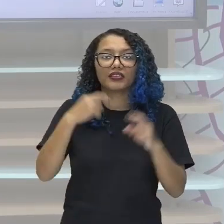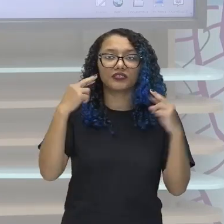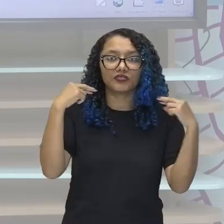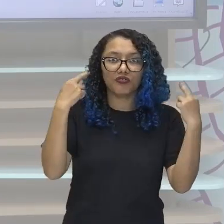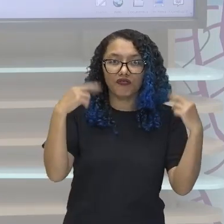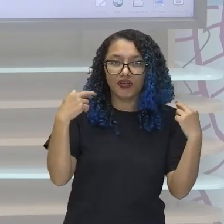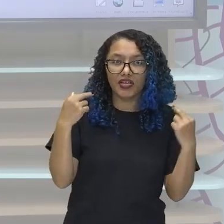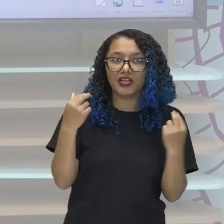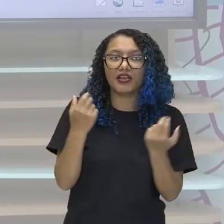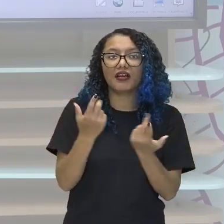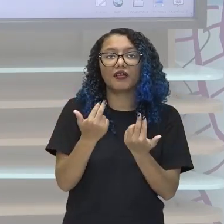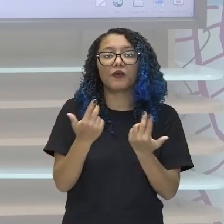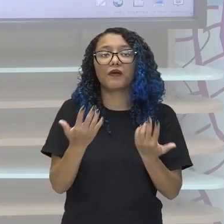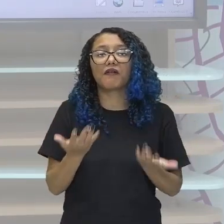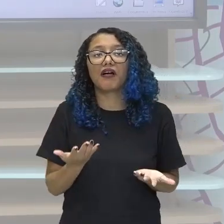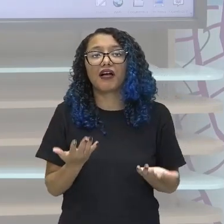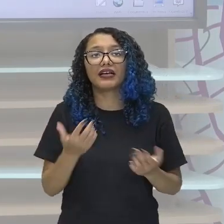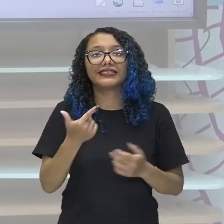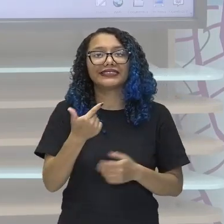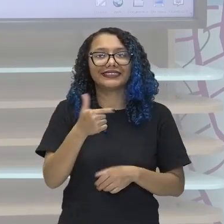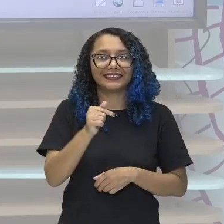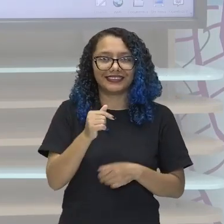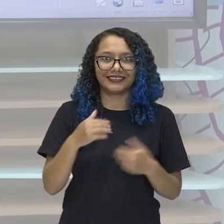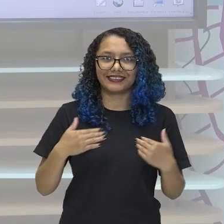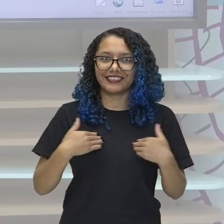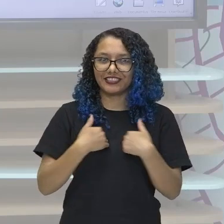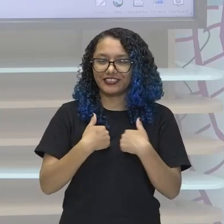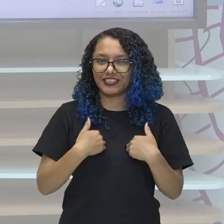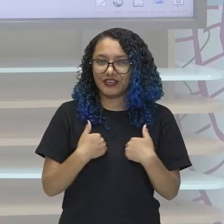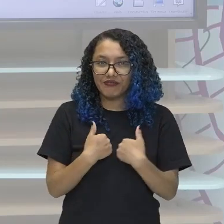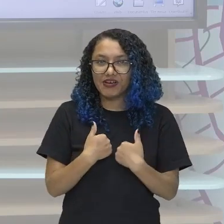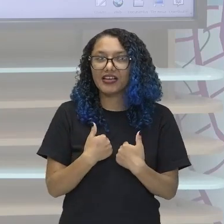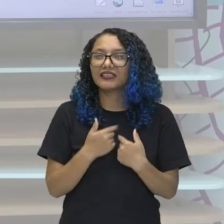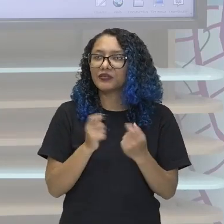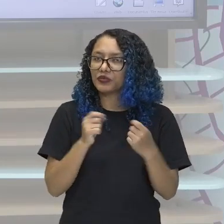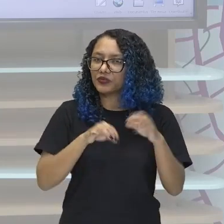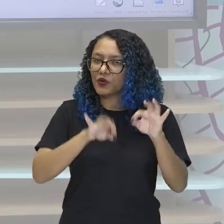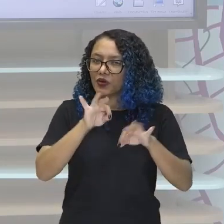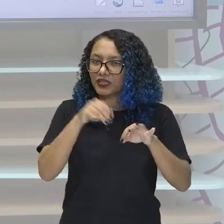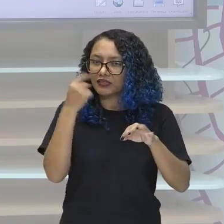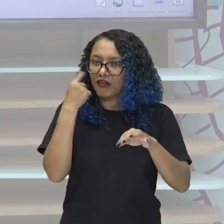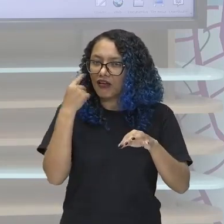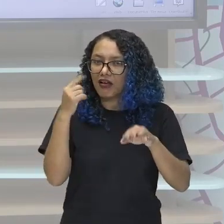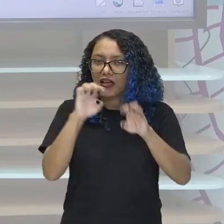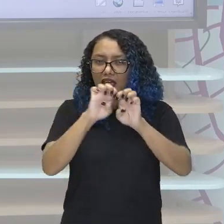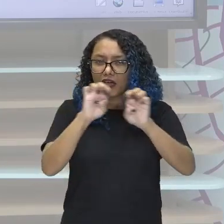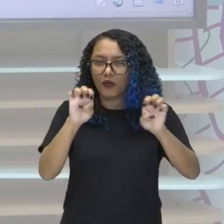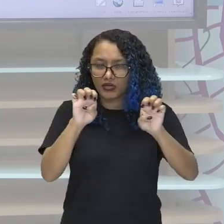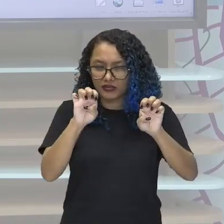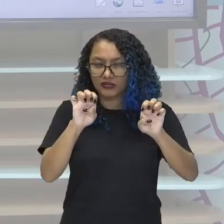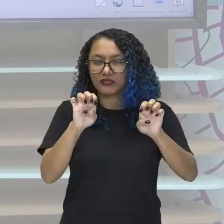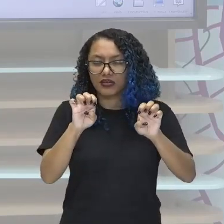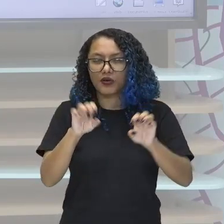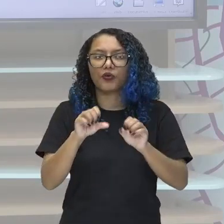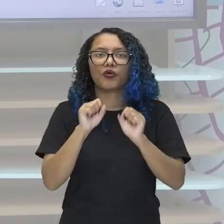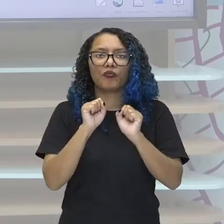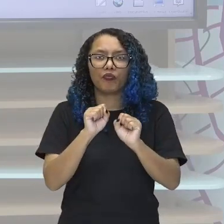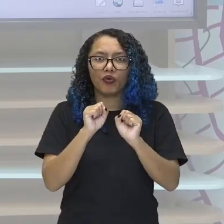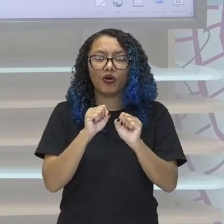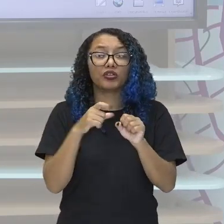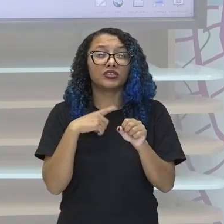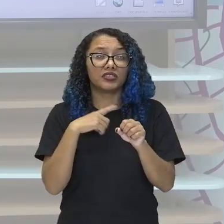nós construímos essa pequena equaçãozinha, certo? Isso pode se desdobrar em sistema.